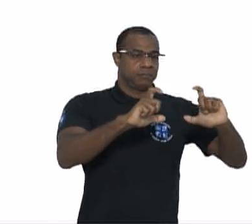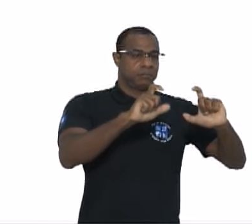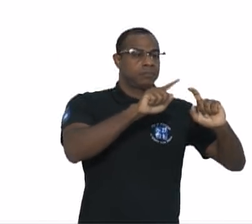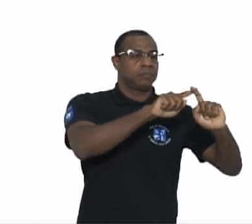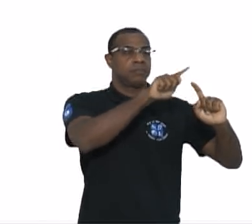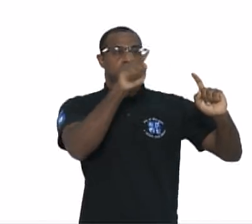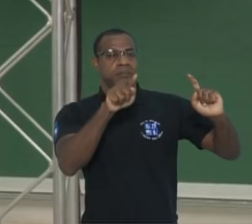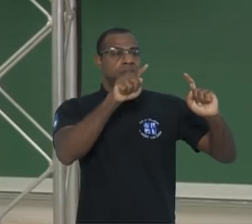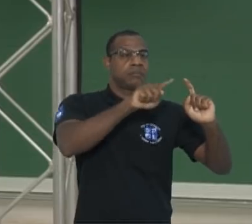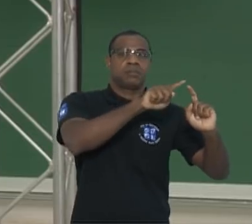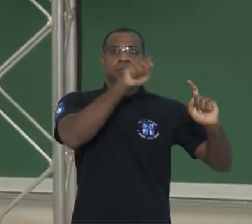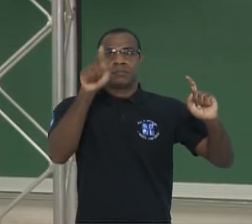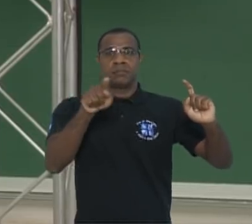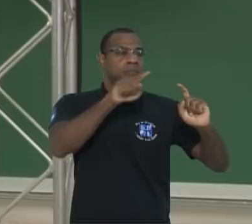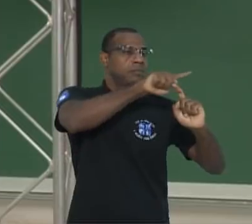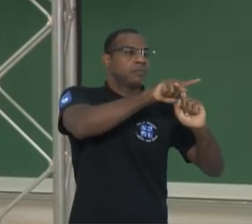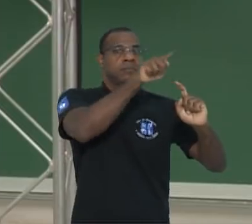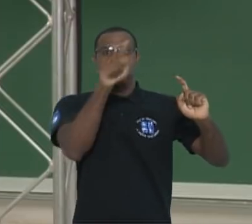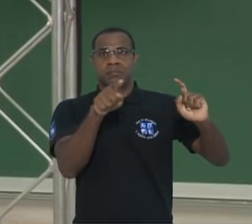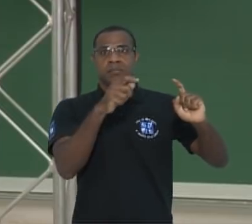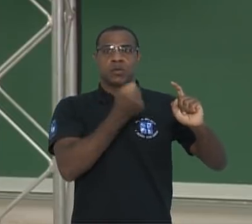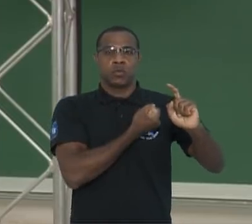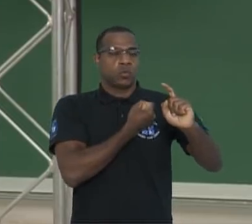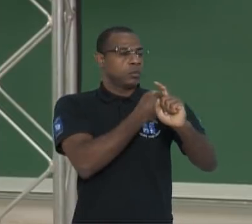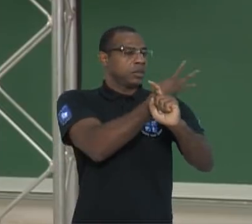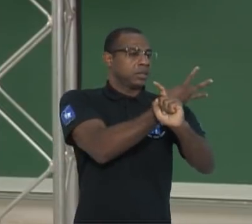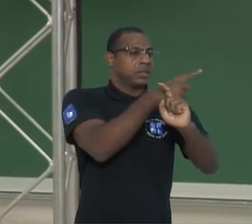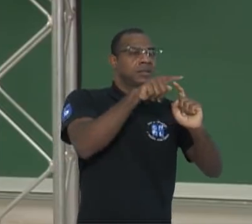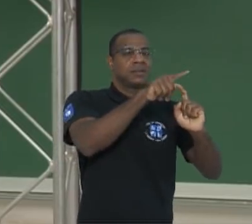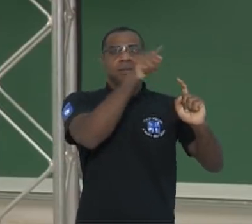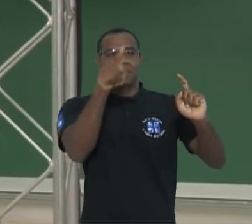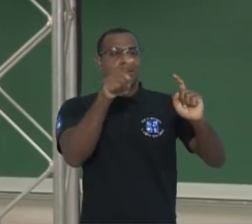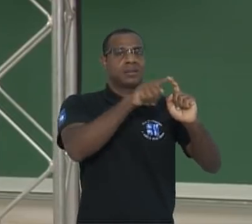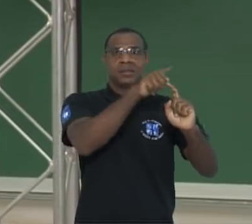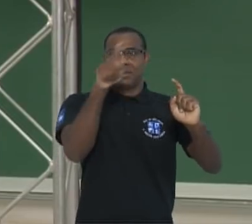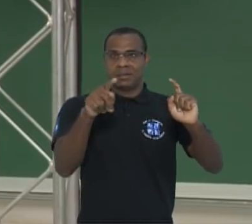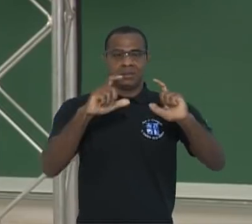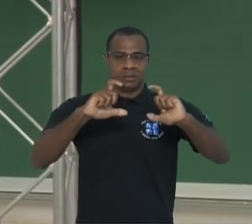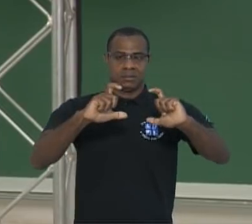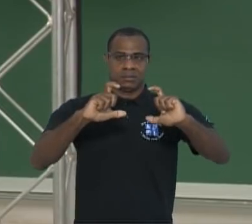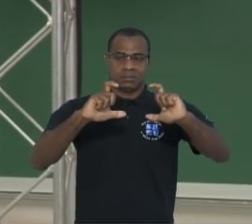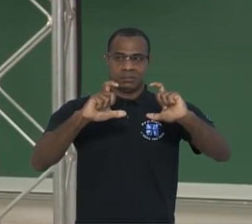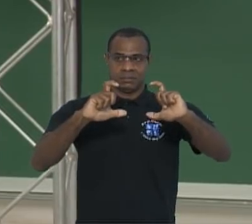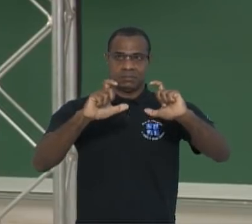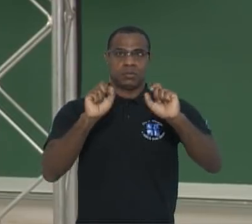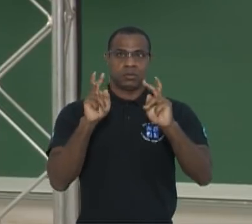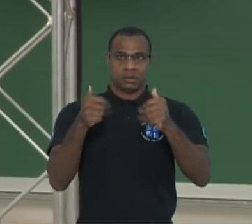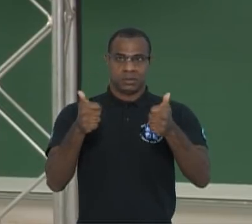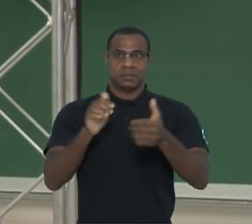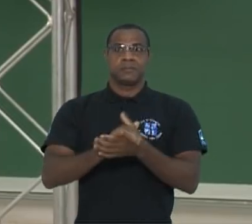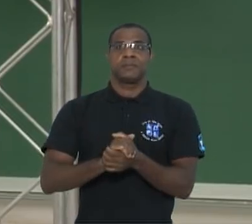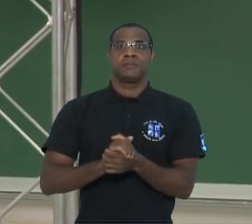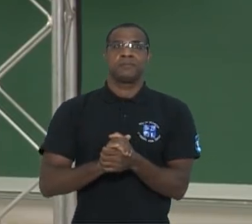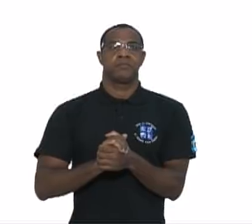fora do parênteses e multiplicamos por todos os termos dentro do parênteses.